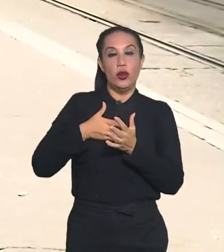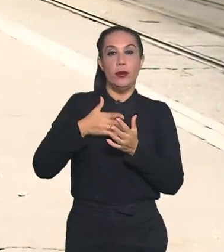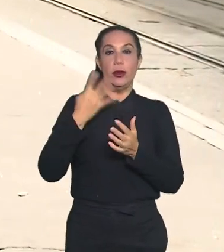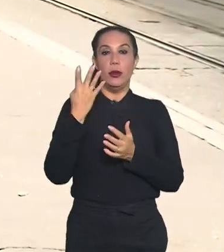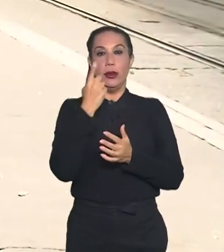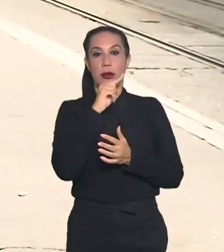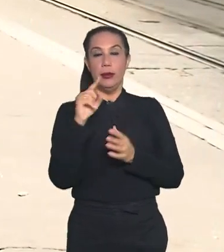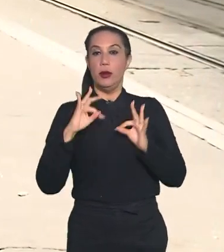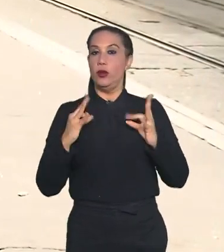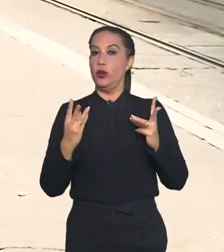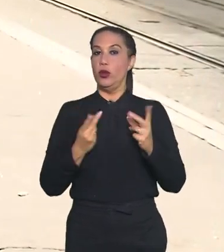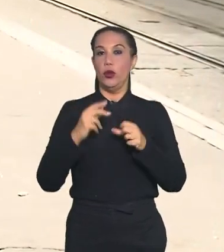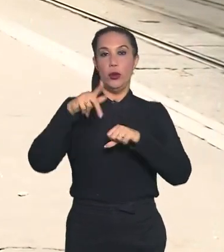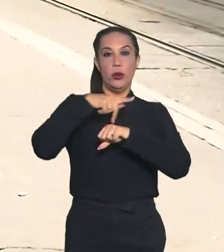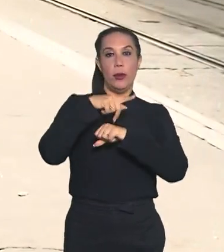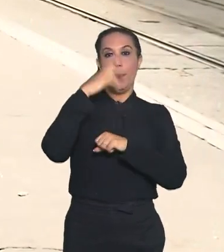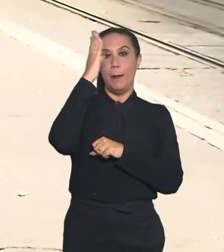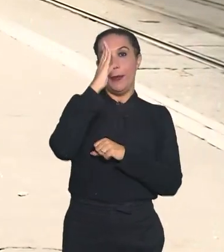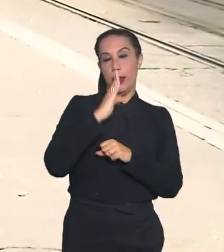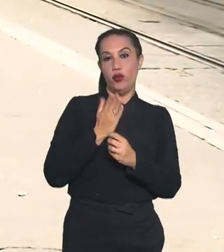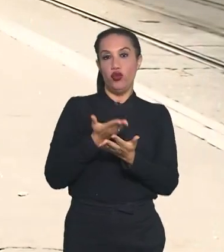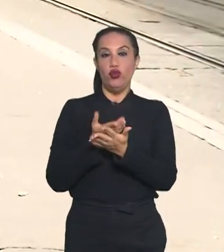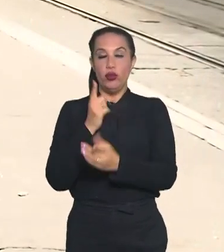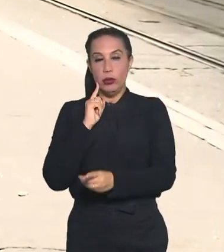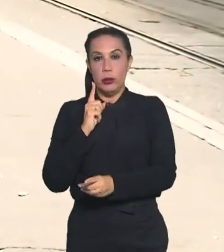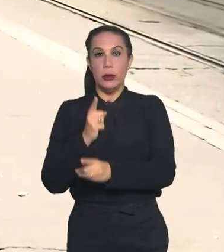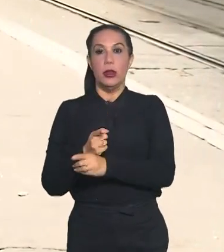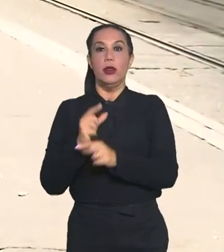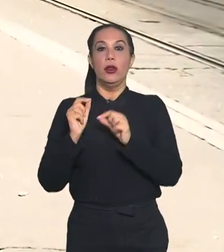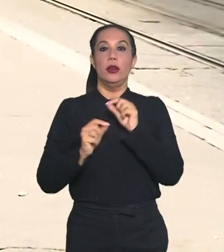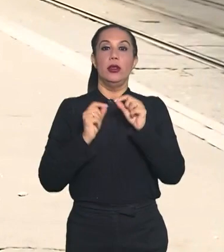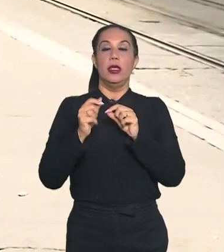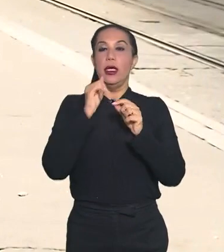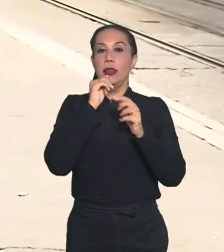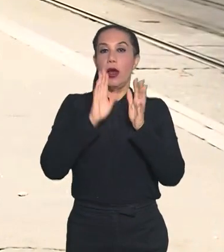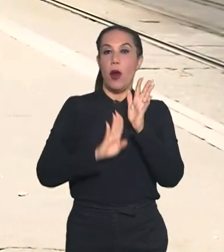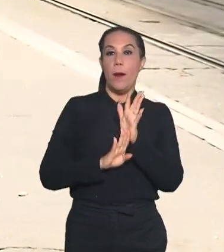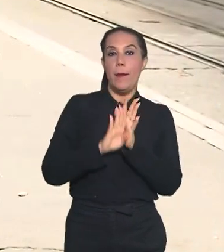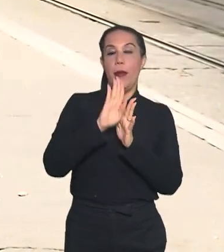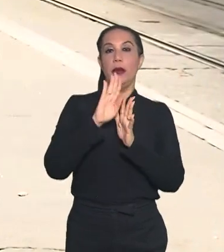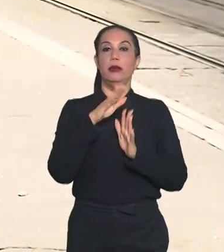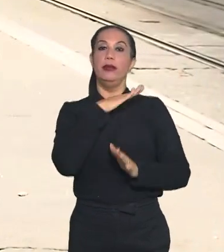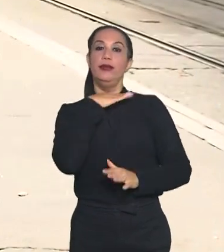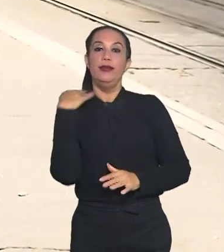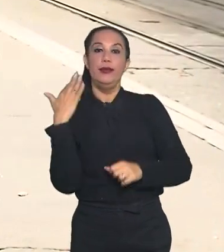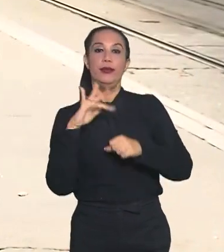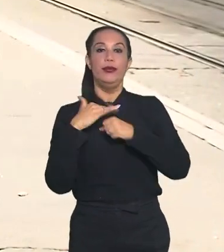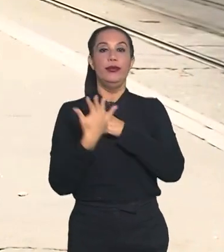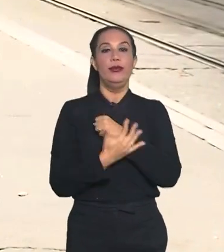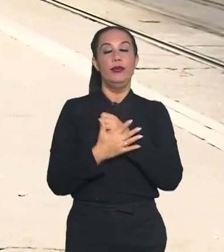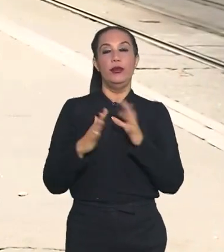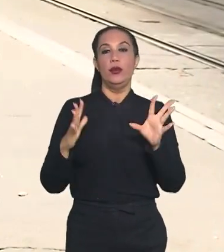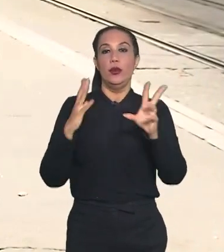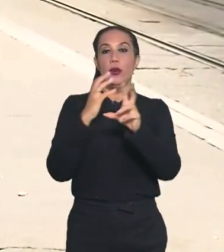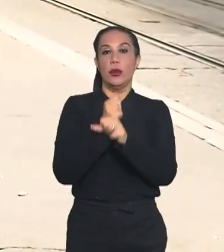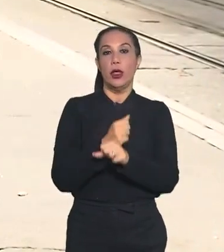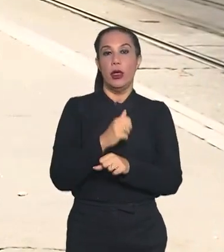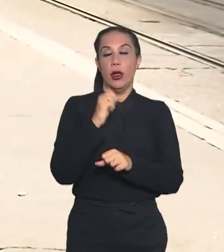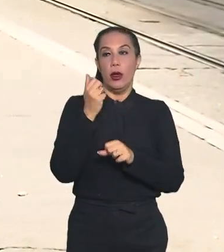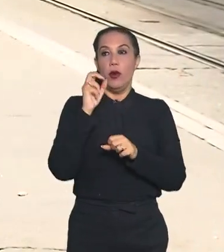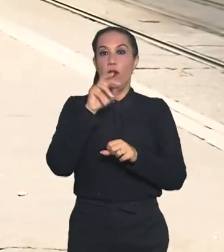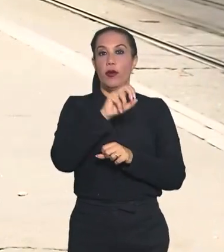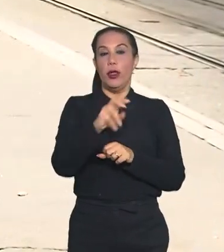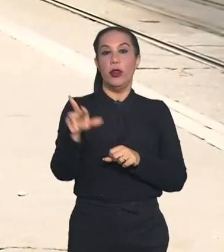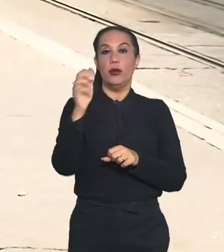em todo o país. O estudo ainda aponta um aumento de casos de morte por Covid no total de óbitos por vírus respiratório.